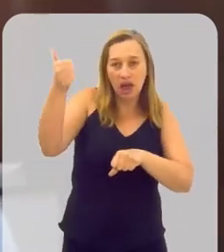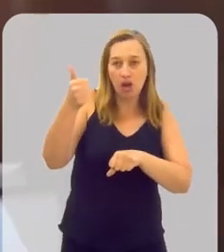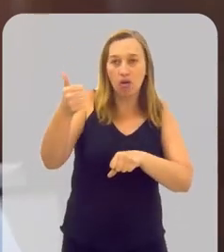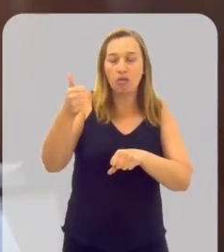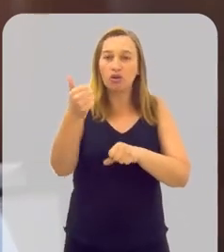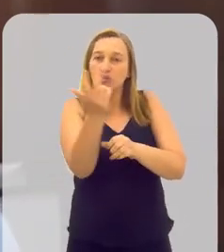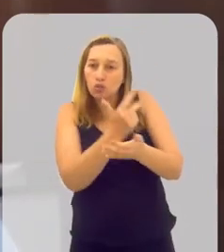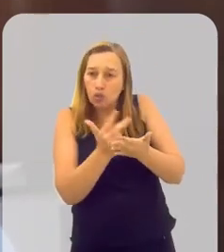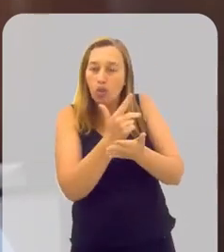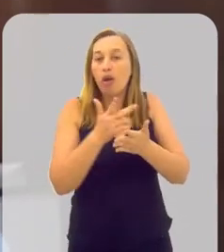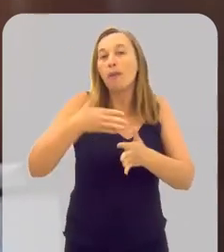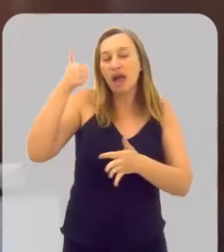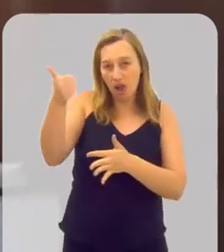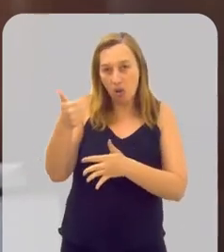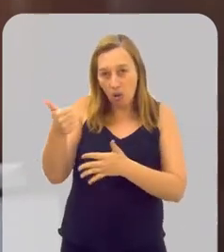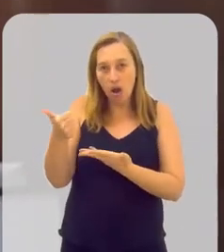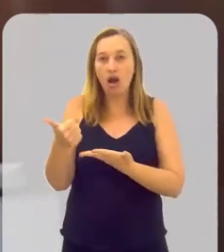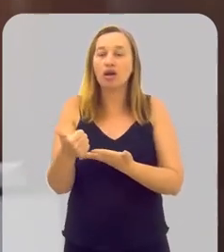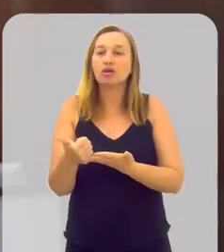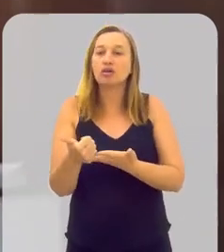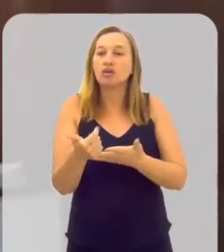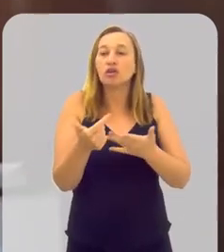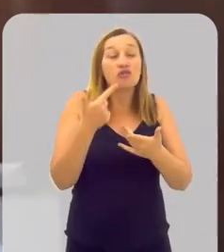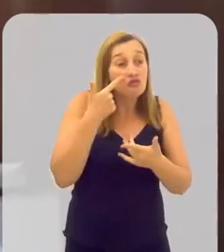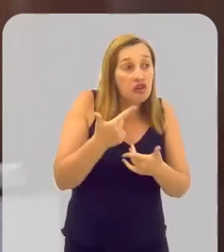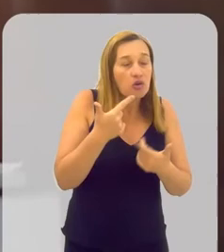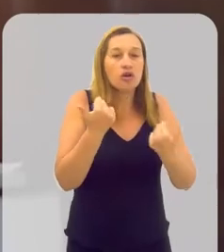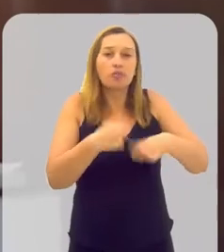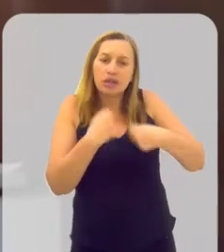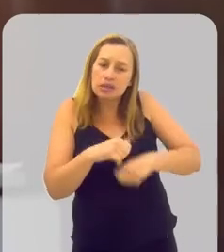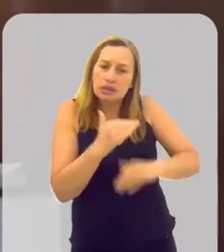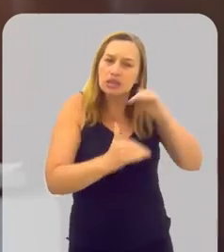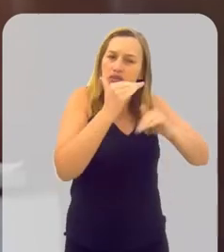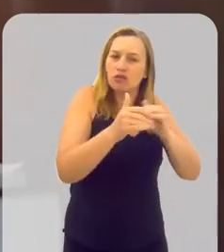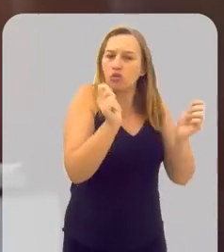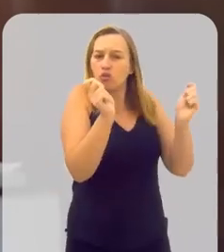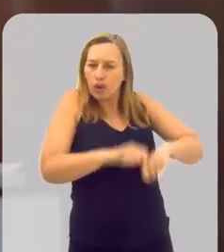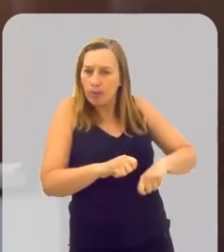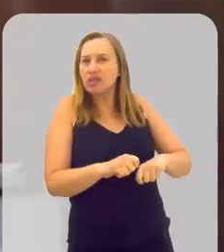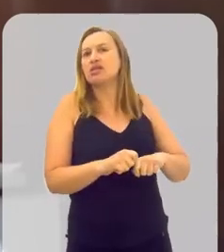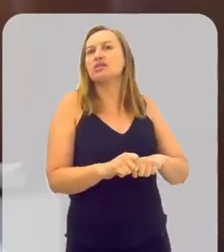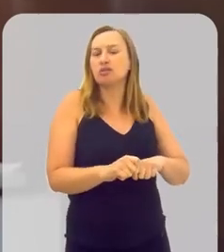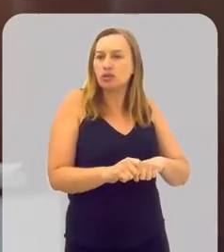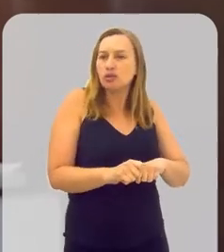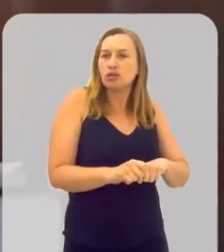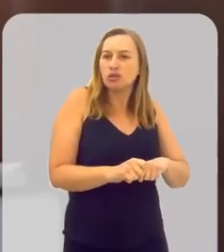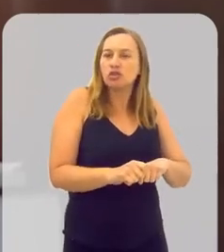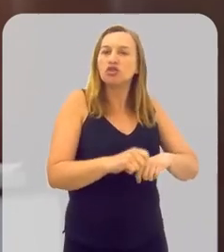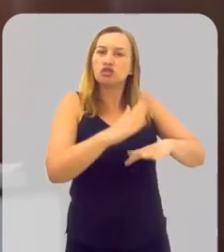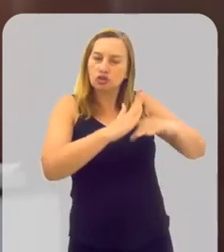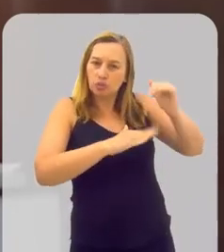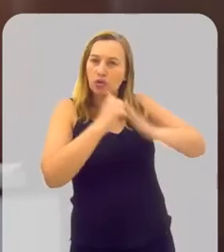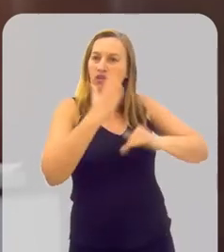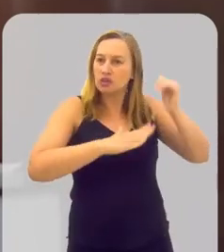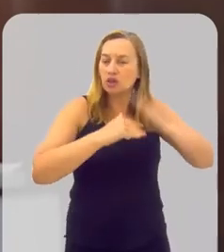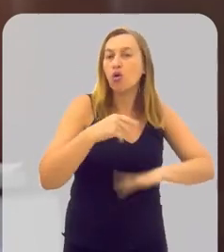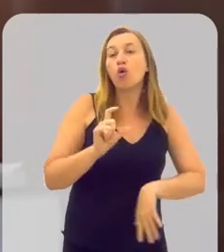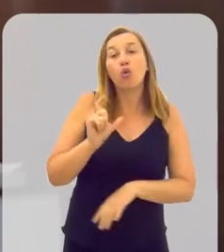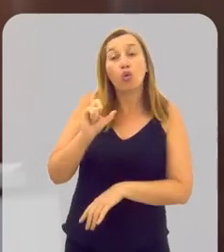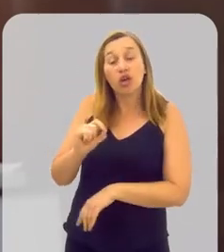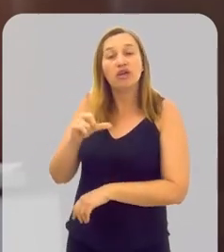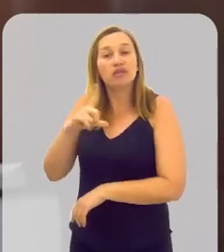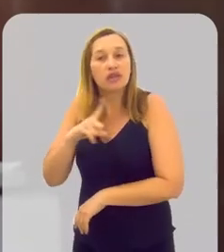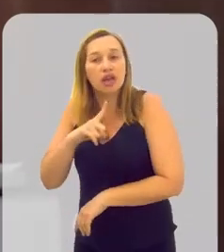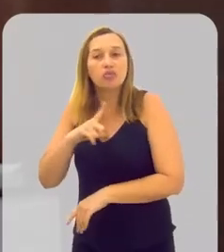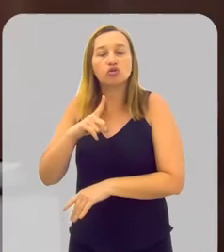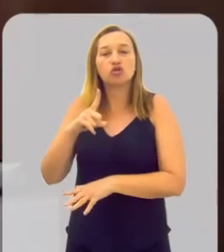gente poder se planejar melhor para desenhar um melhor arcabouço regulatório, ver o que a gente precisa desenvolver de capacidade, de